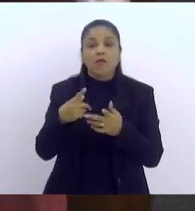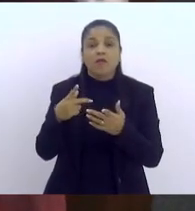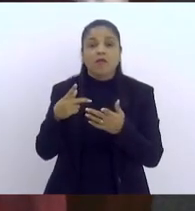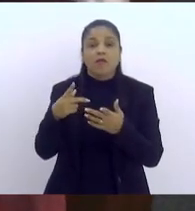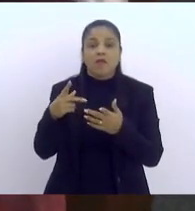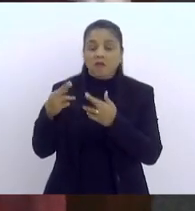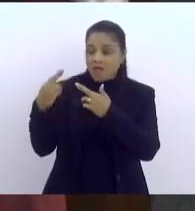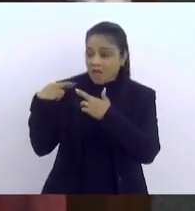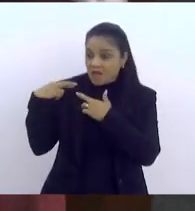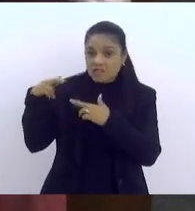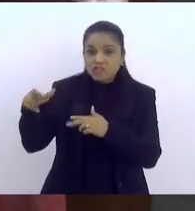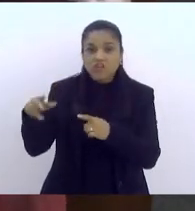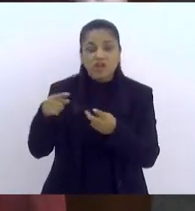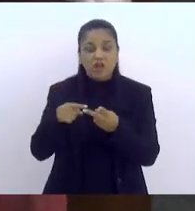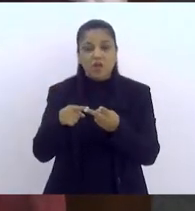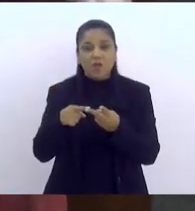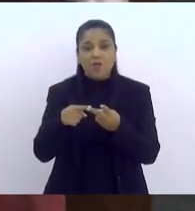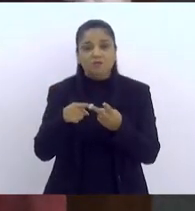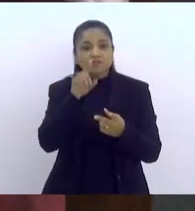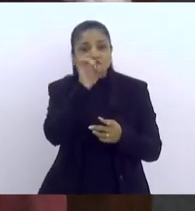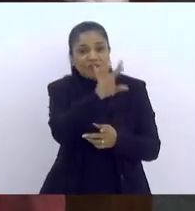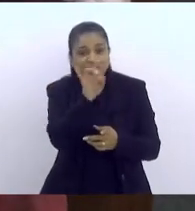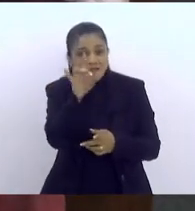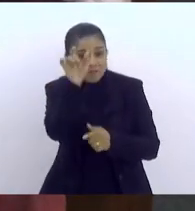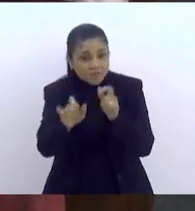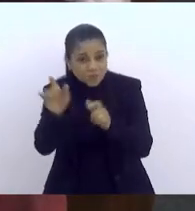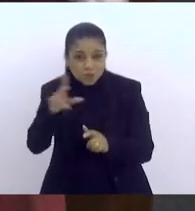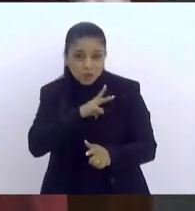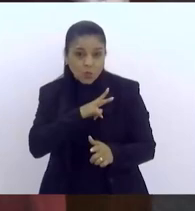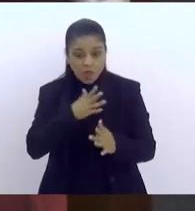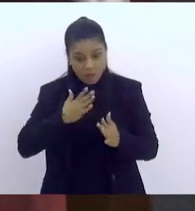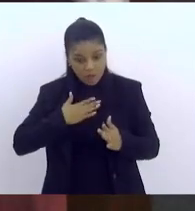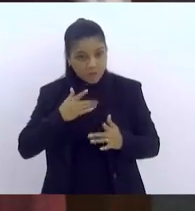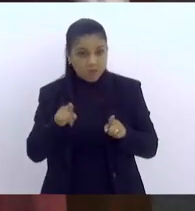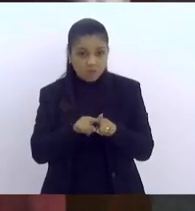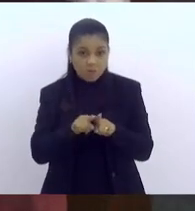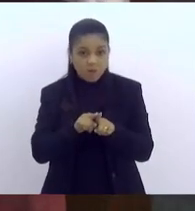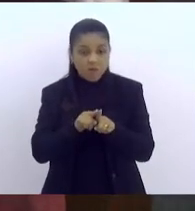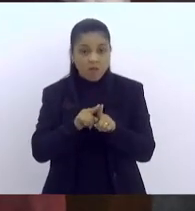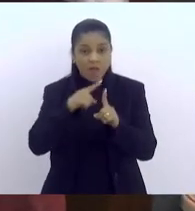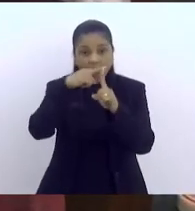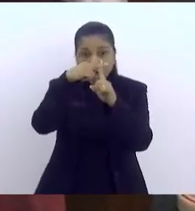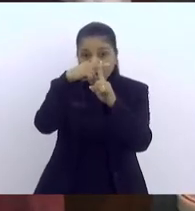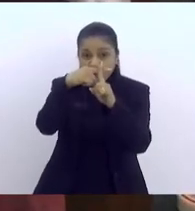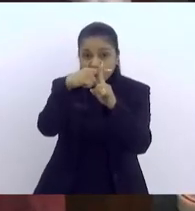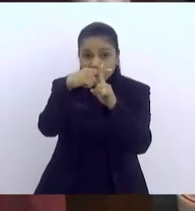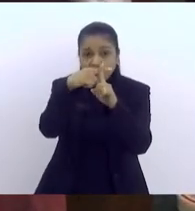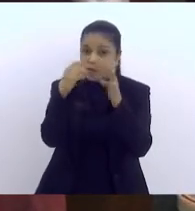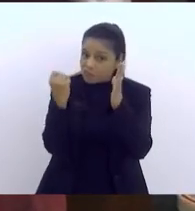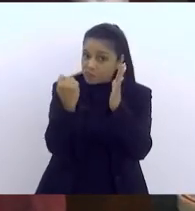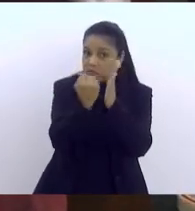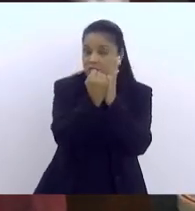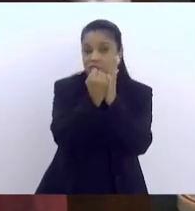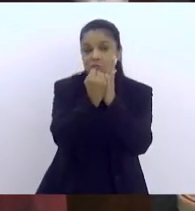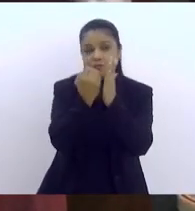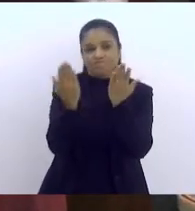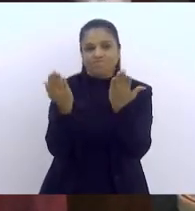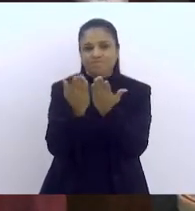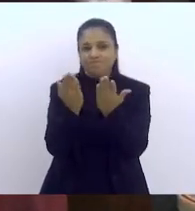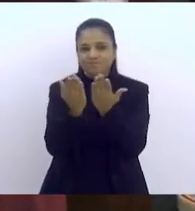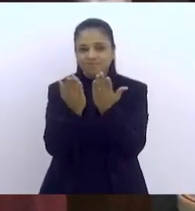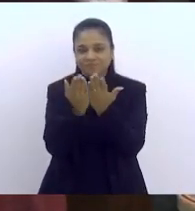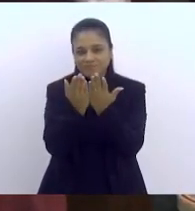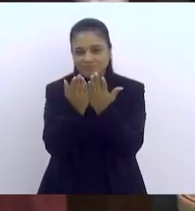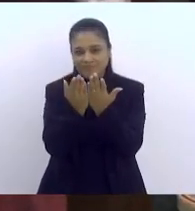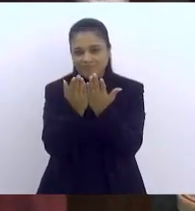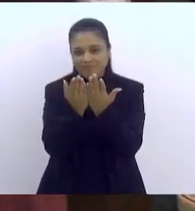espiritual e religiosa de cada indivíduo, inclusive a minha. A cruz vazia é um símbolo dos evangélicos. E